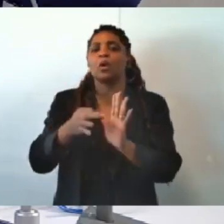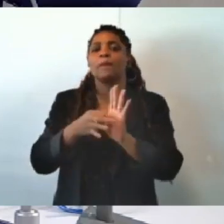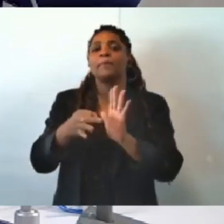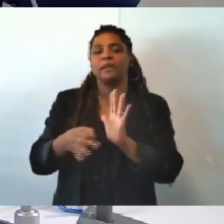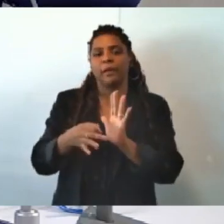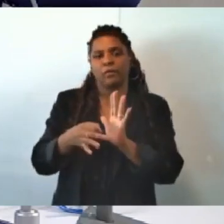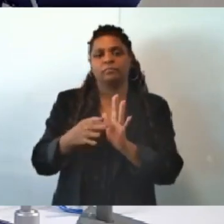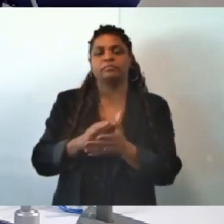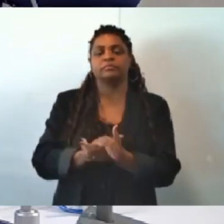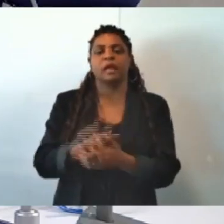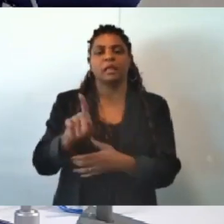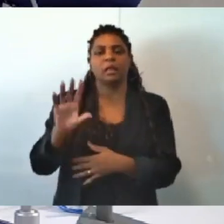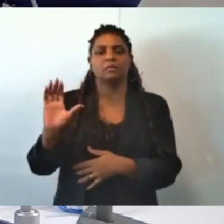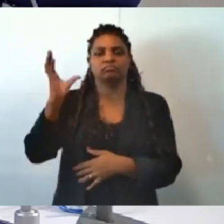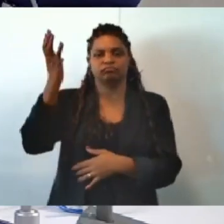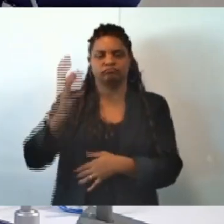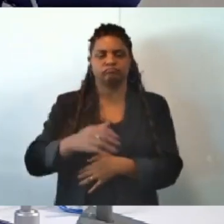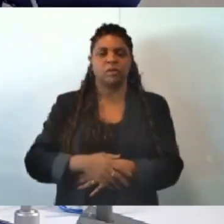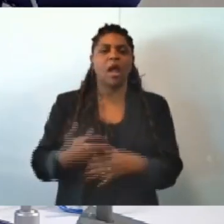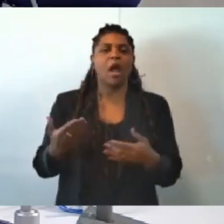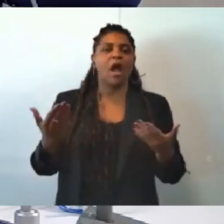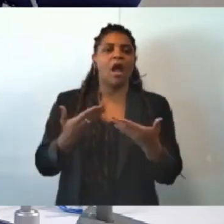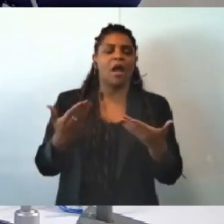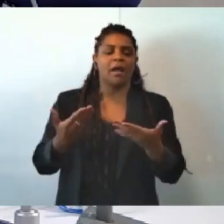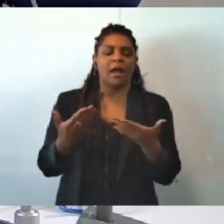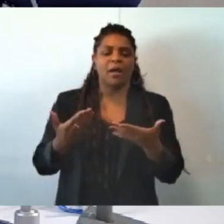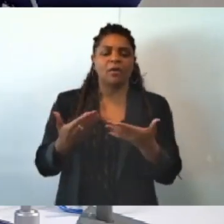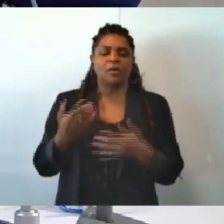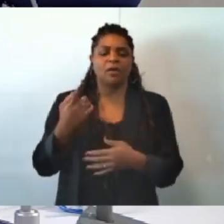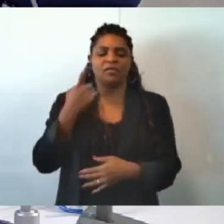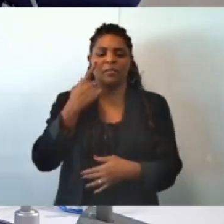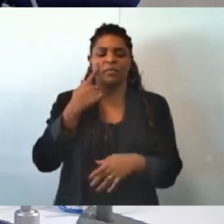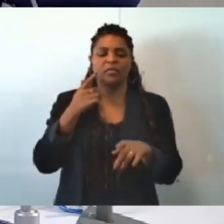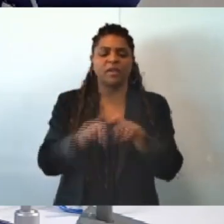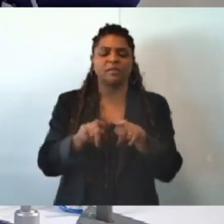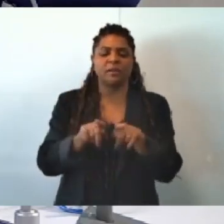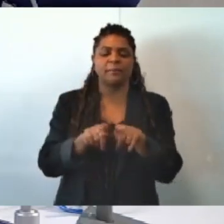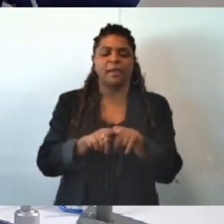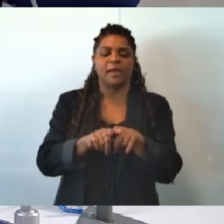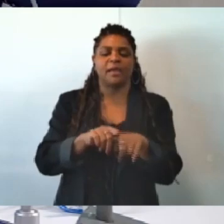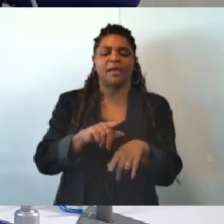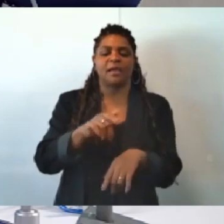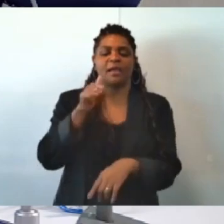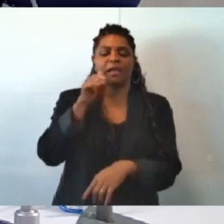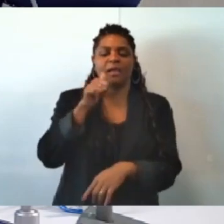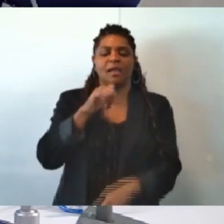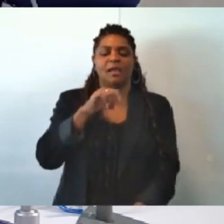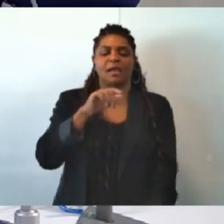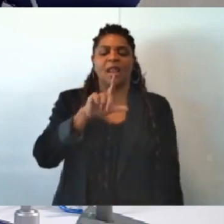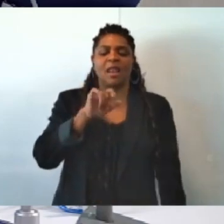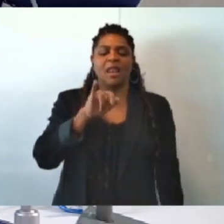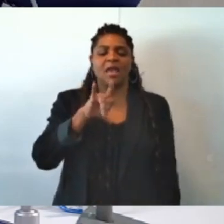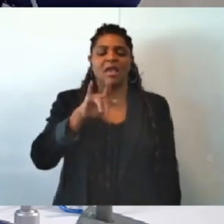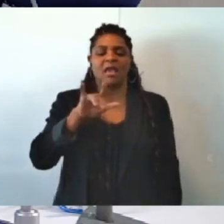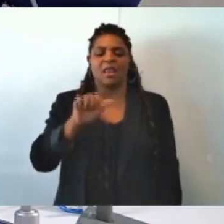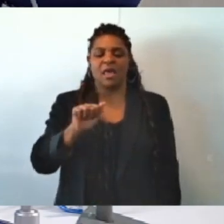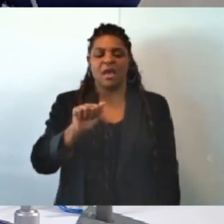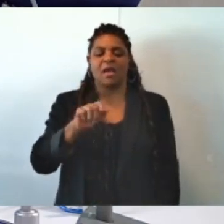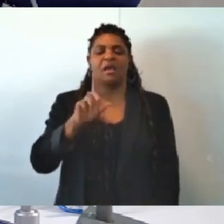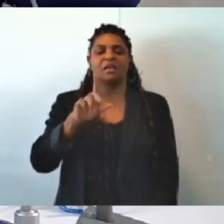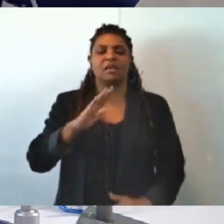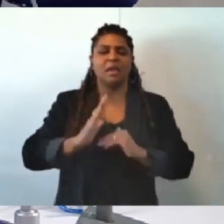Vamos ouvir também o Cássio. Não, Cássio não, é a Leila. Leila, jornalista, administradora do